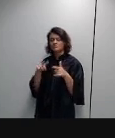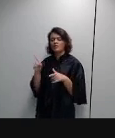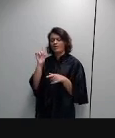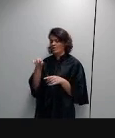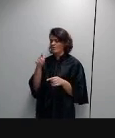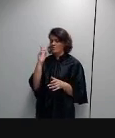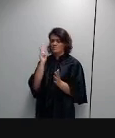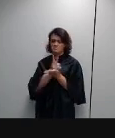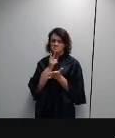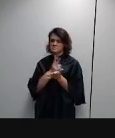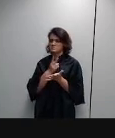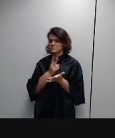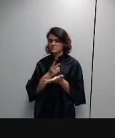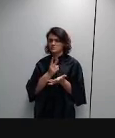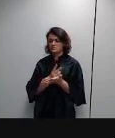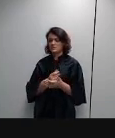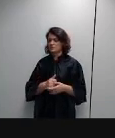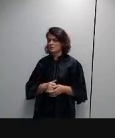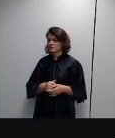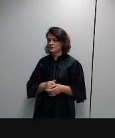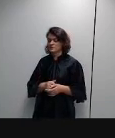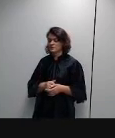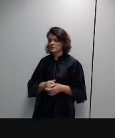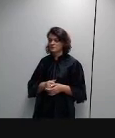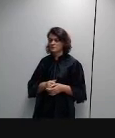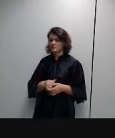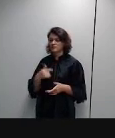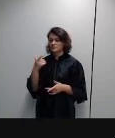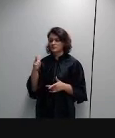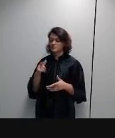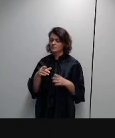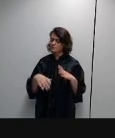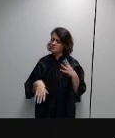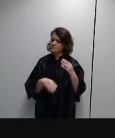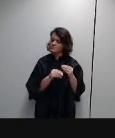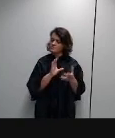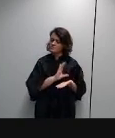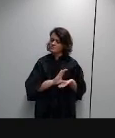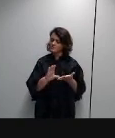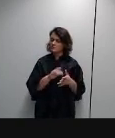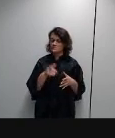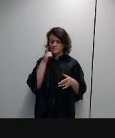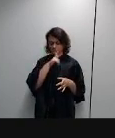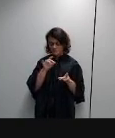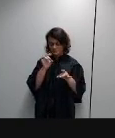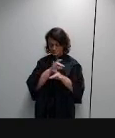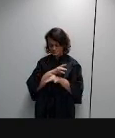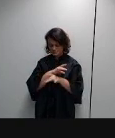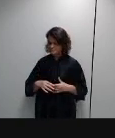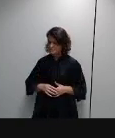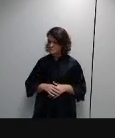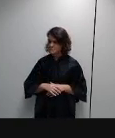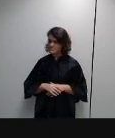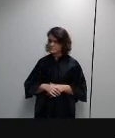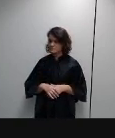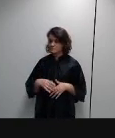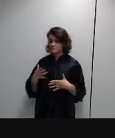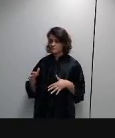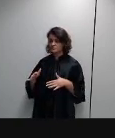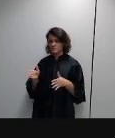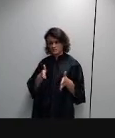e Nação Vitória o contribuinte ganhou integralmente a pretensão e transitou em julgado